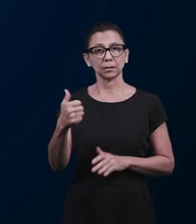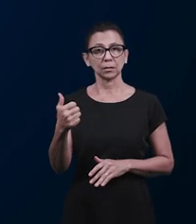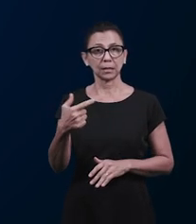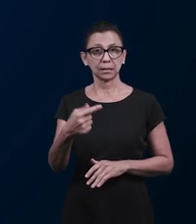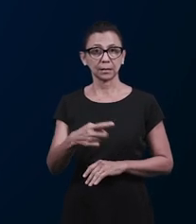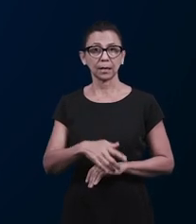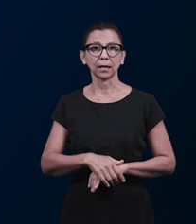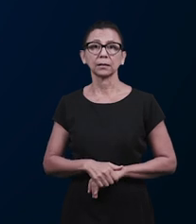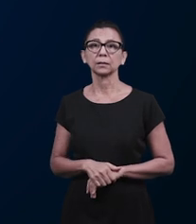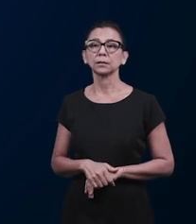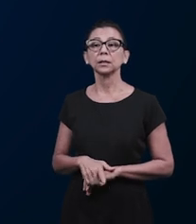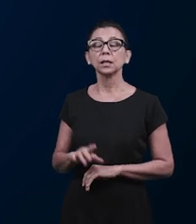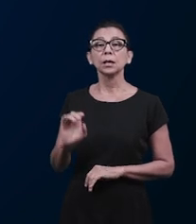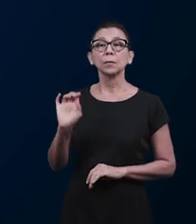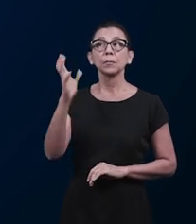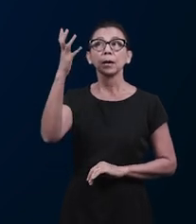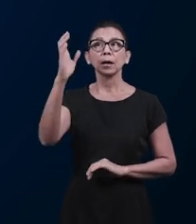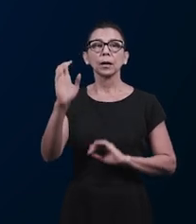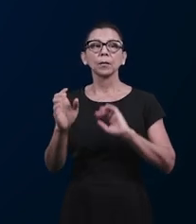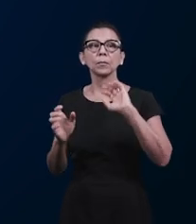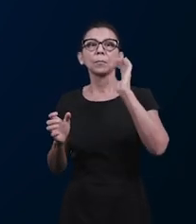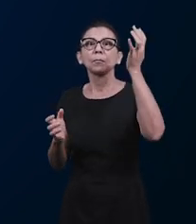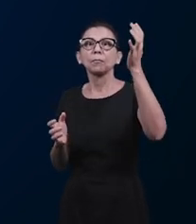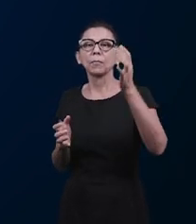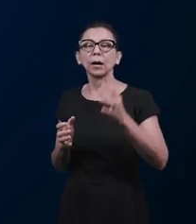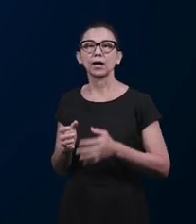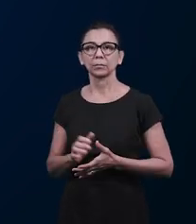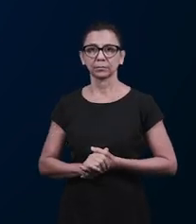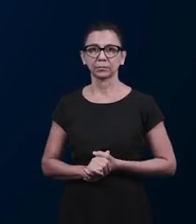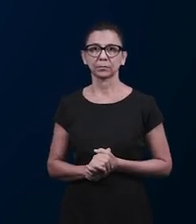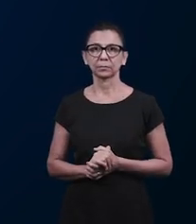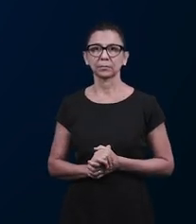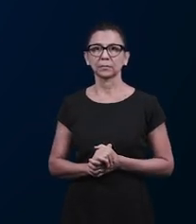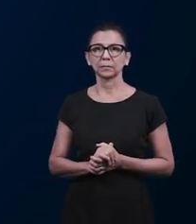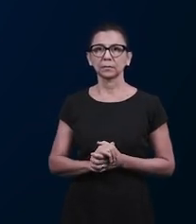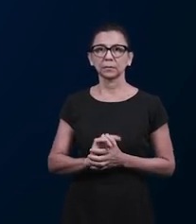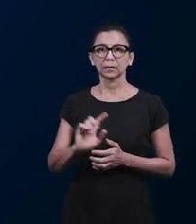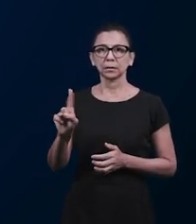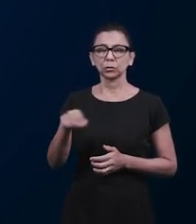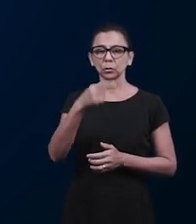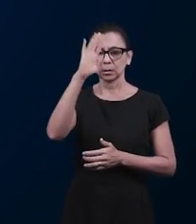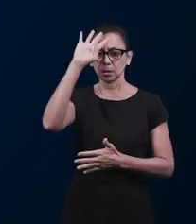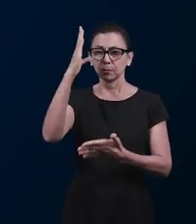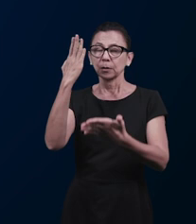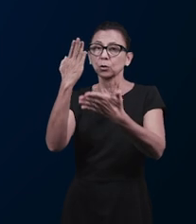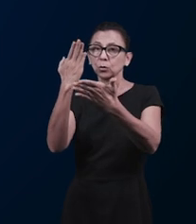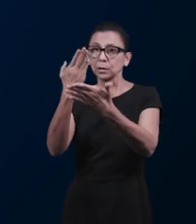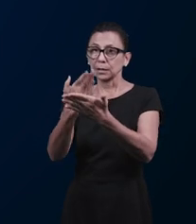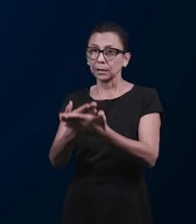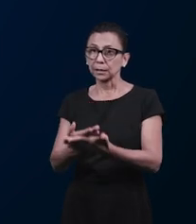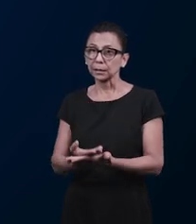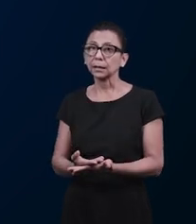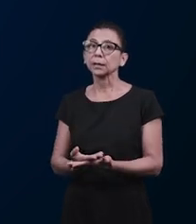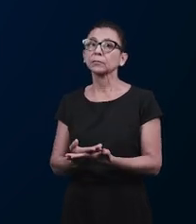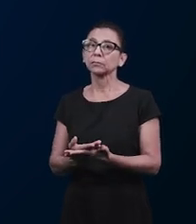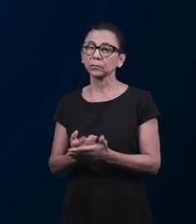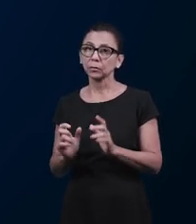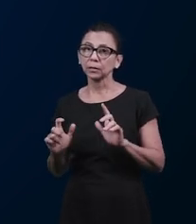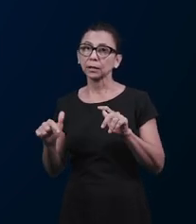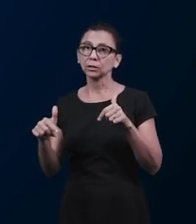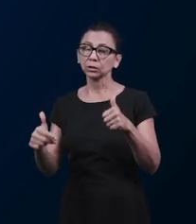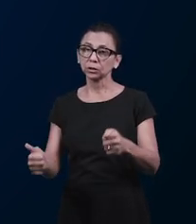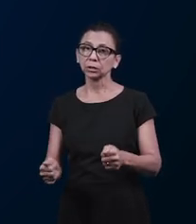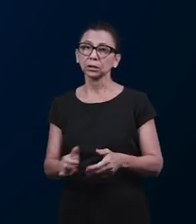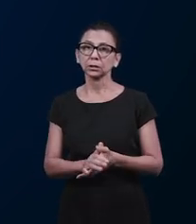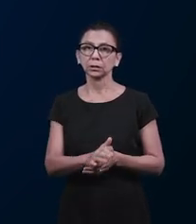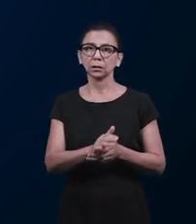16:17, que fala assim: e estes sinais seguirão aos que crerem, e em meu nome expulsarão os demônios e falarão